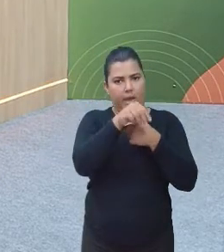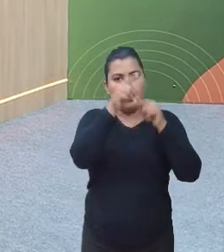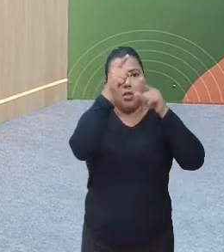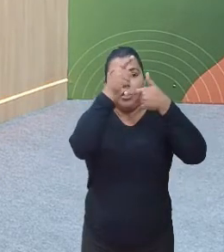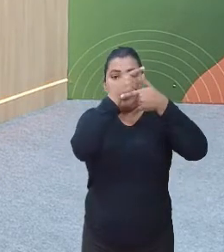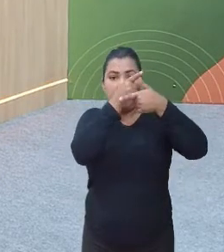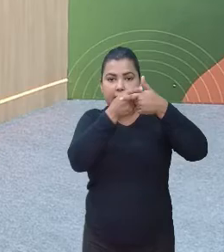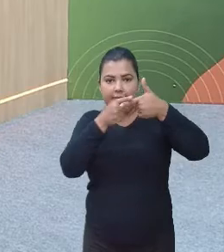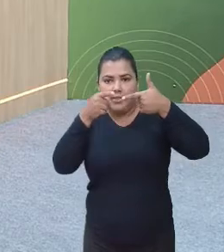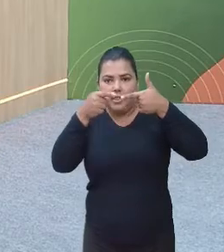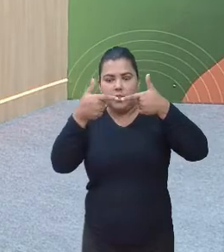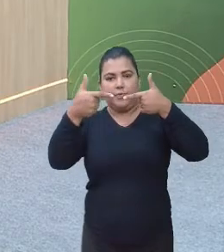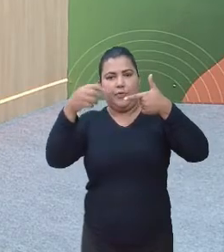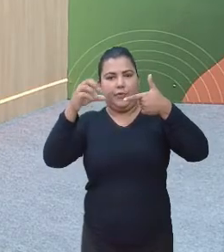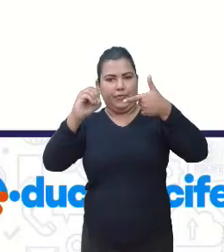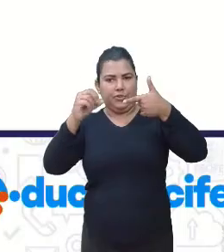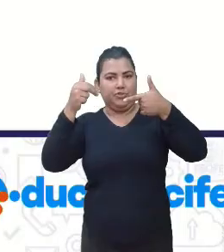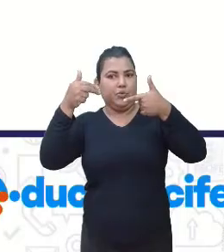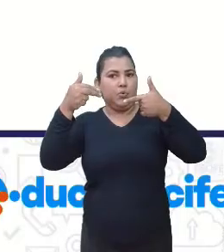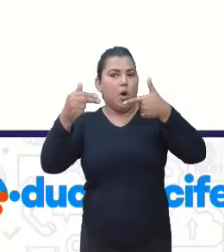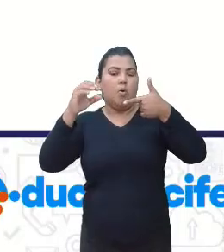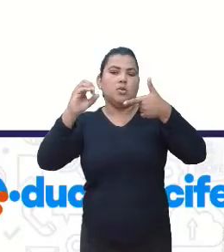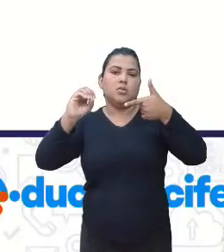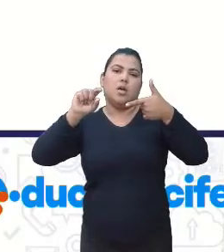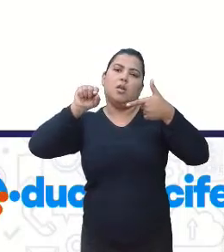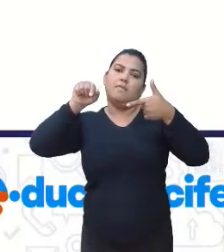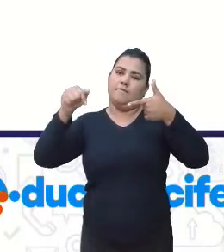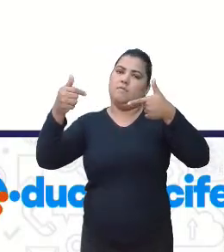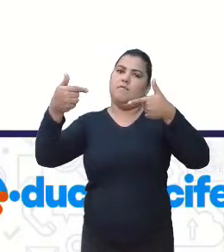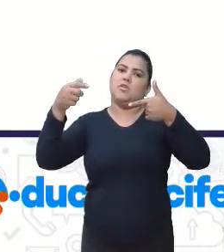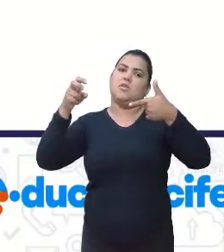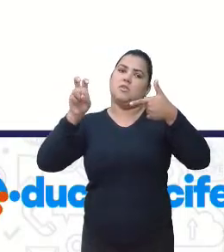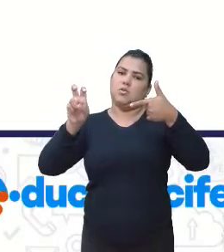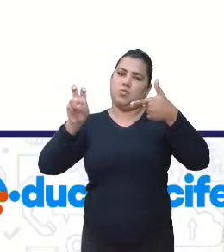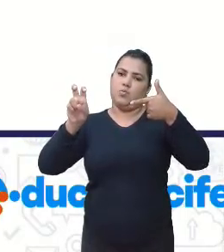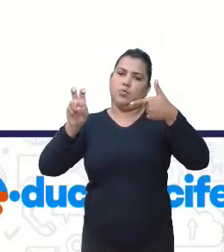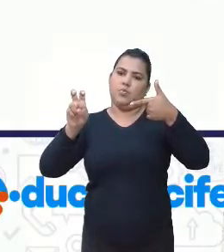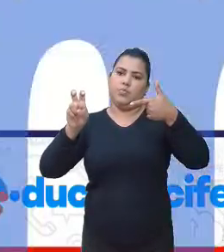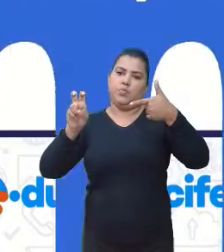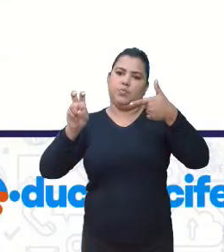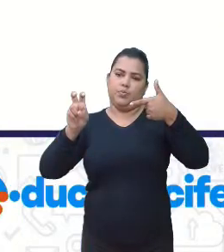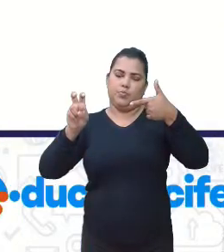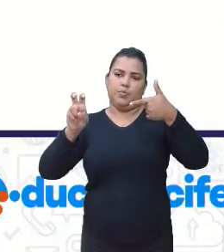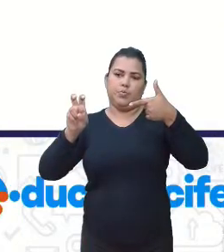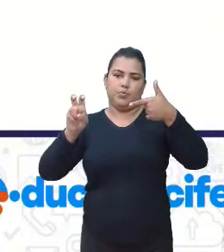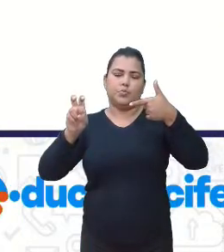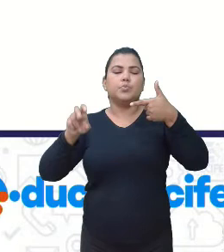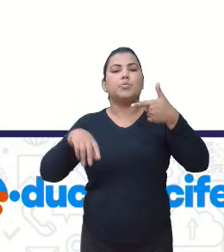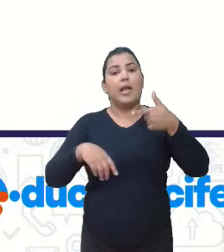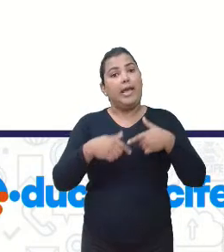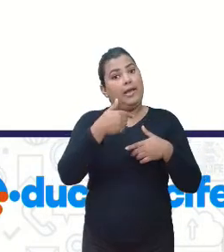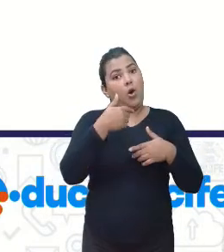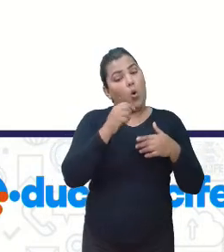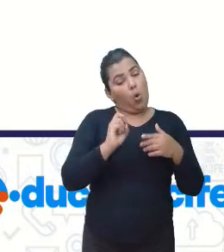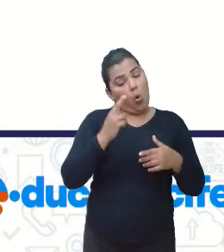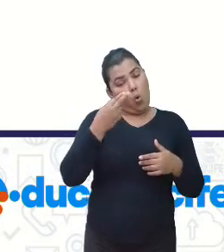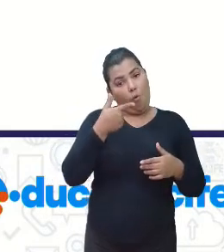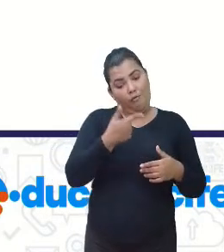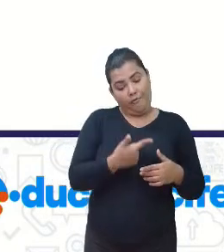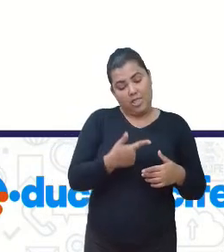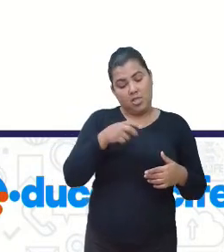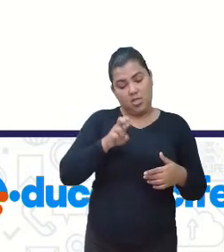maior, eu multiplicaria por 20. Então, quer dizer que 5 metros na figura real representa